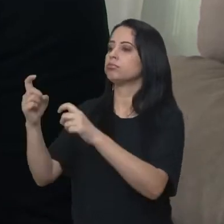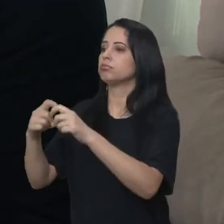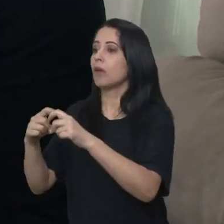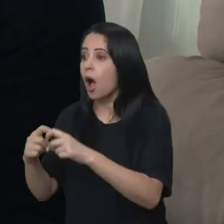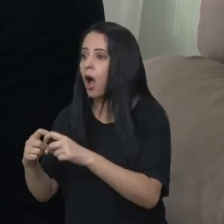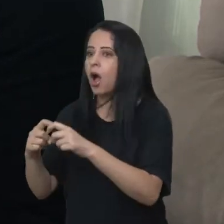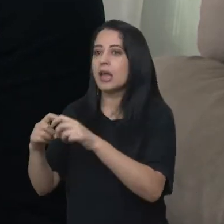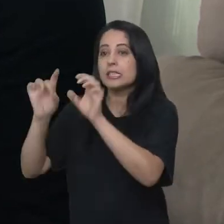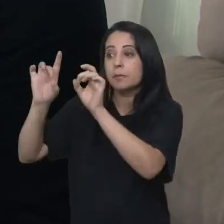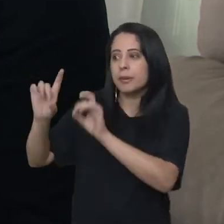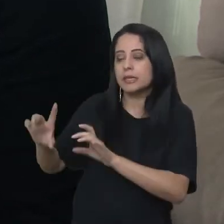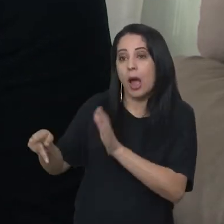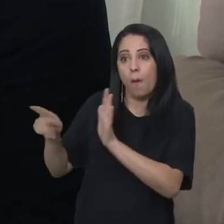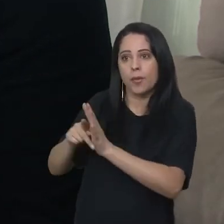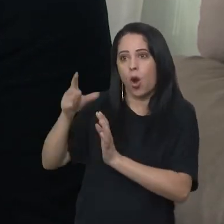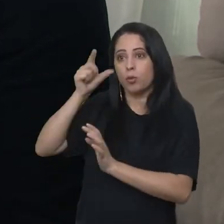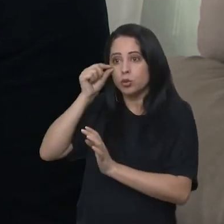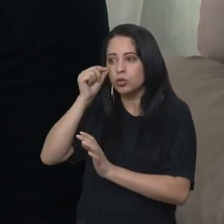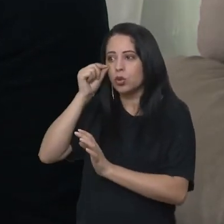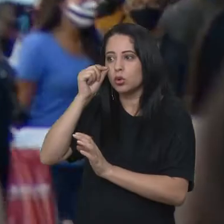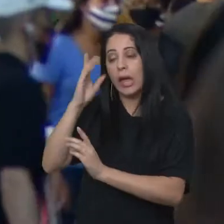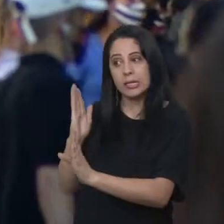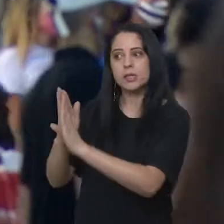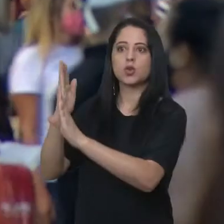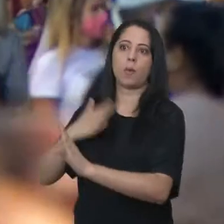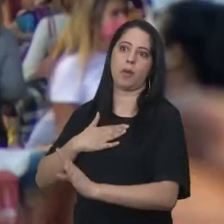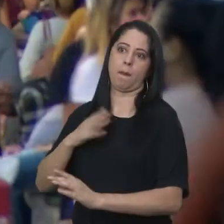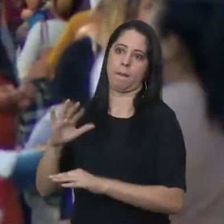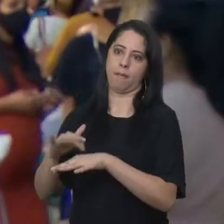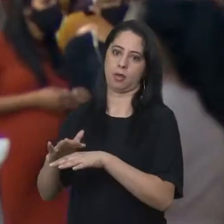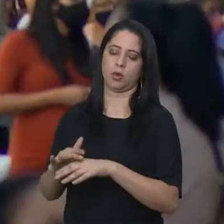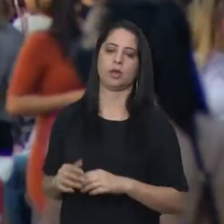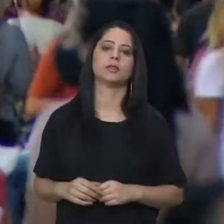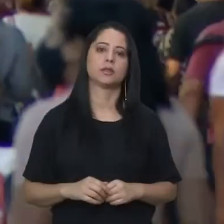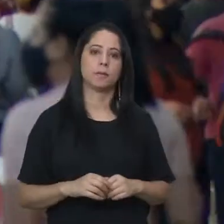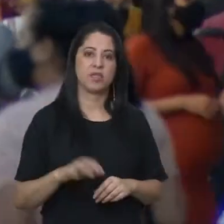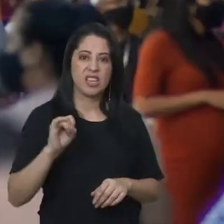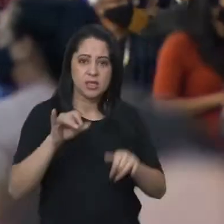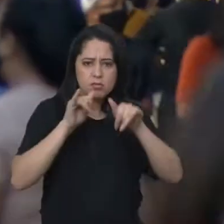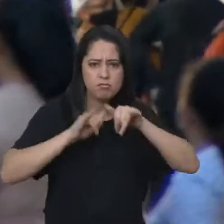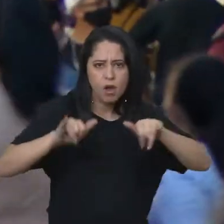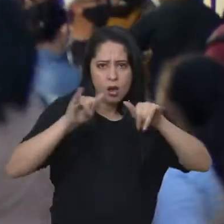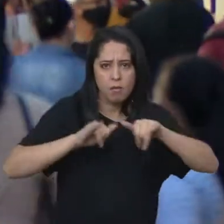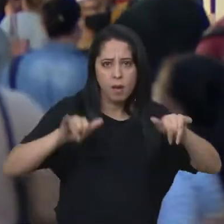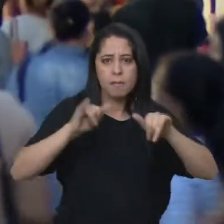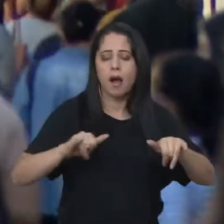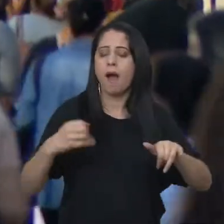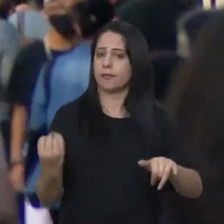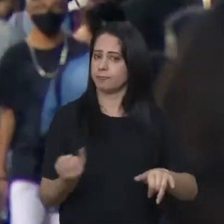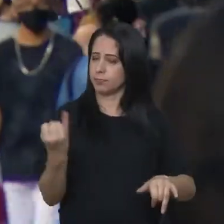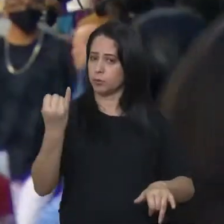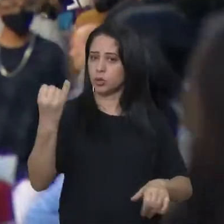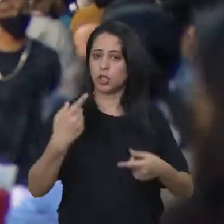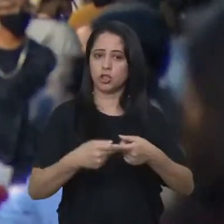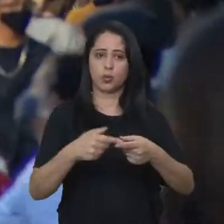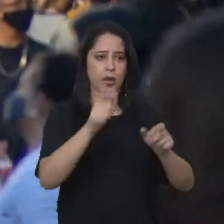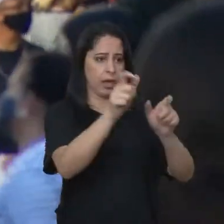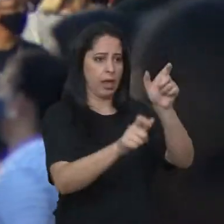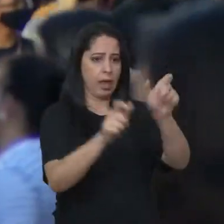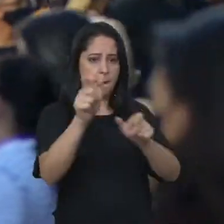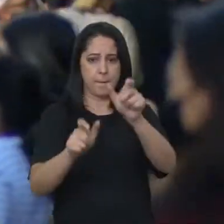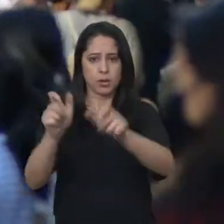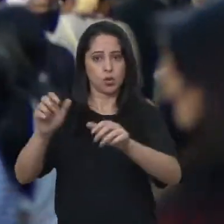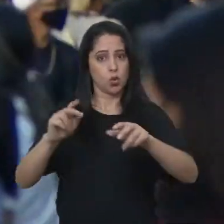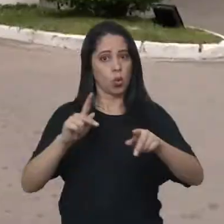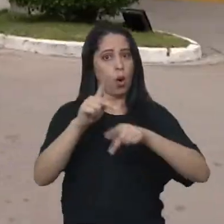médico especialista do sono, que fechou o diagnóstico. Campanhas de conscientização possuem um importante papel, levando a conhecimento não apenas